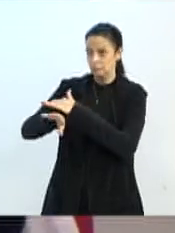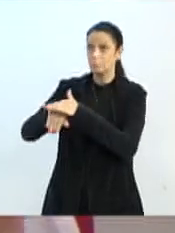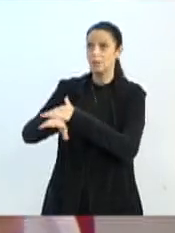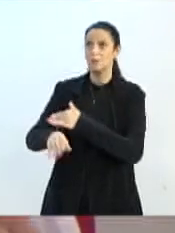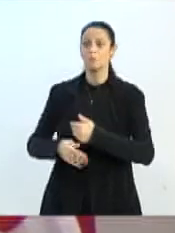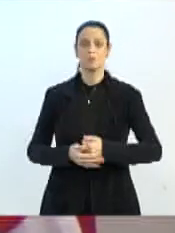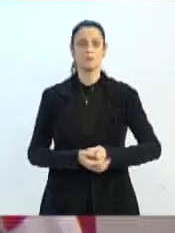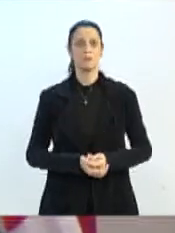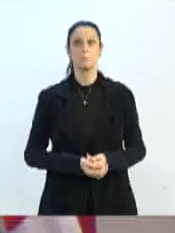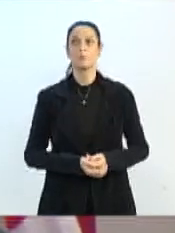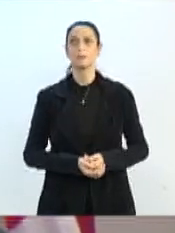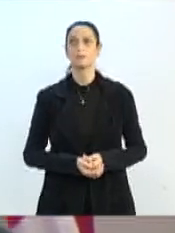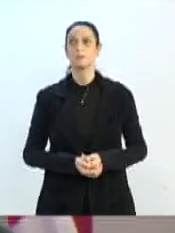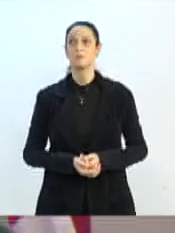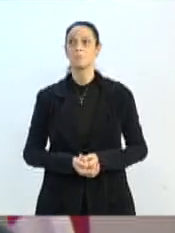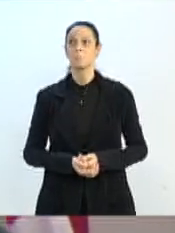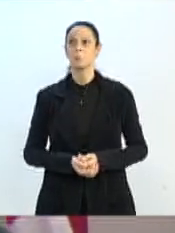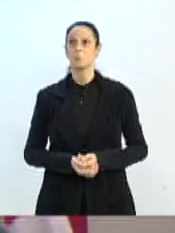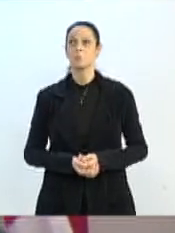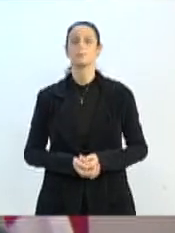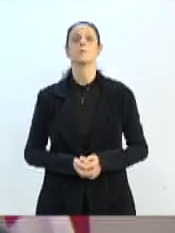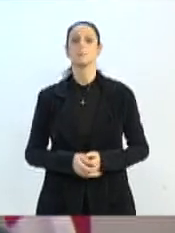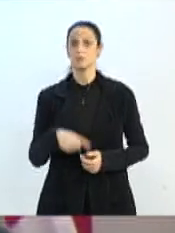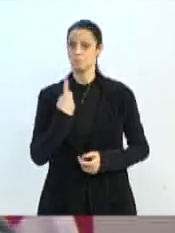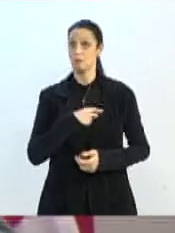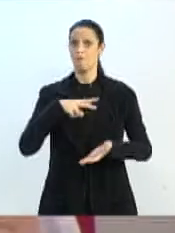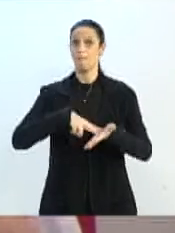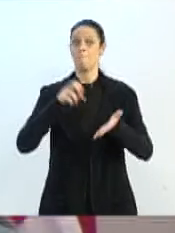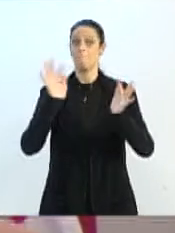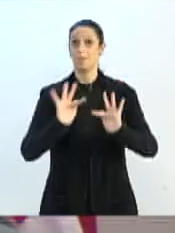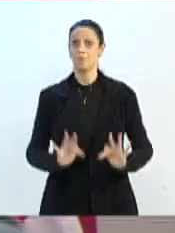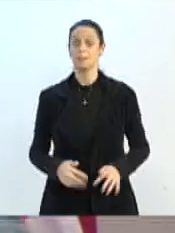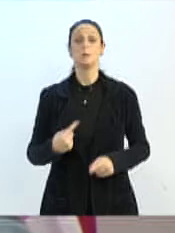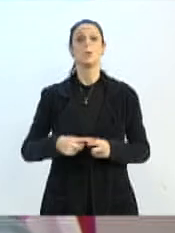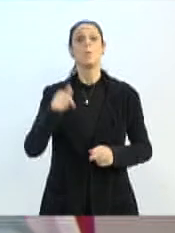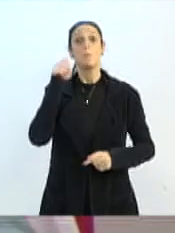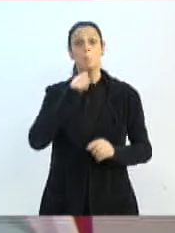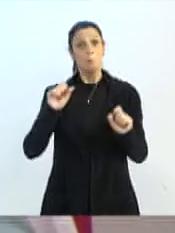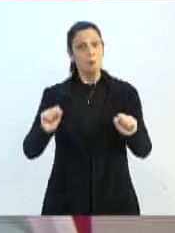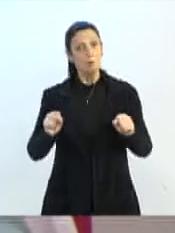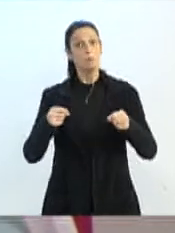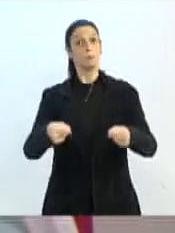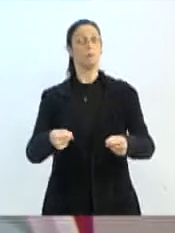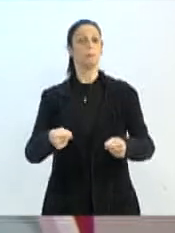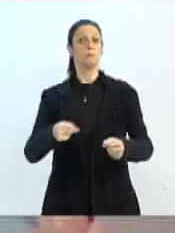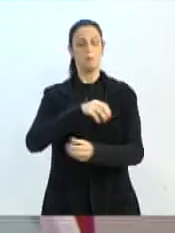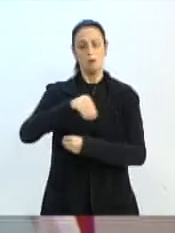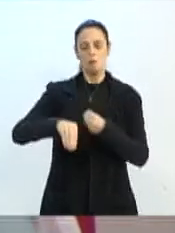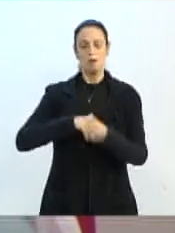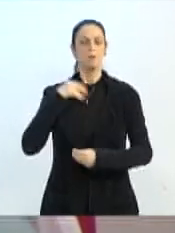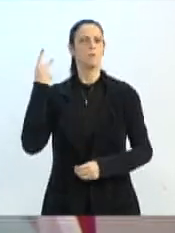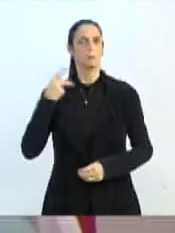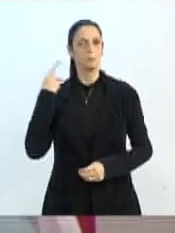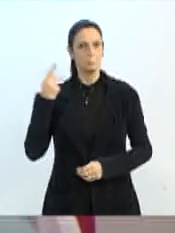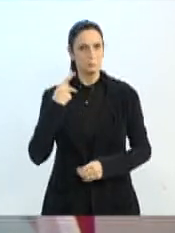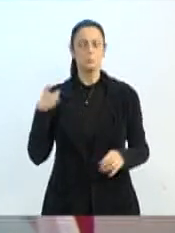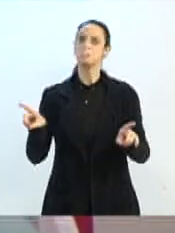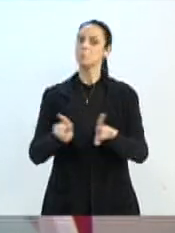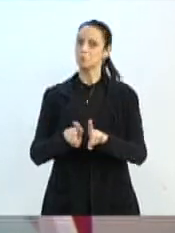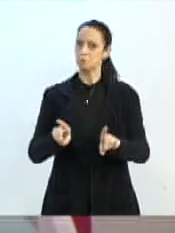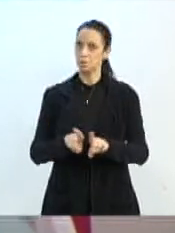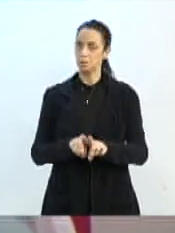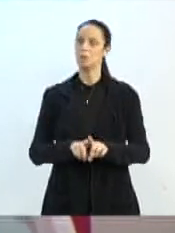o armazenamento correto das vacinas. E a gente fica muito feliz, porque são mulheres engajadas também politicamente, no sentido de